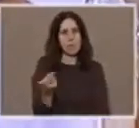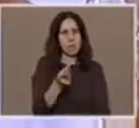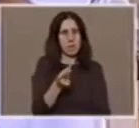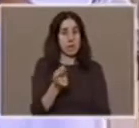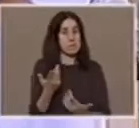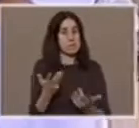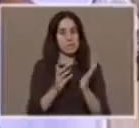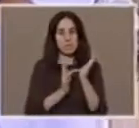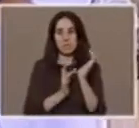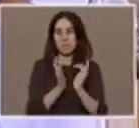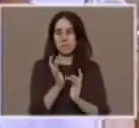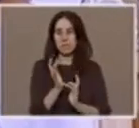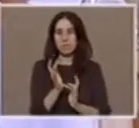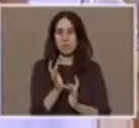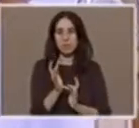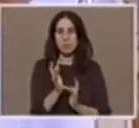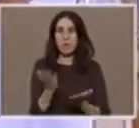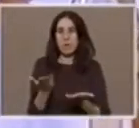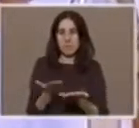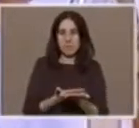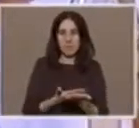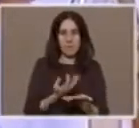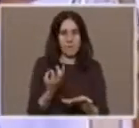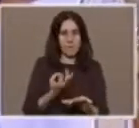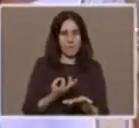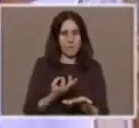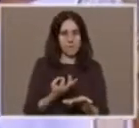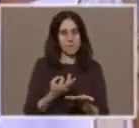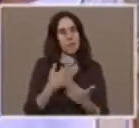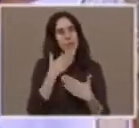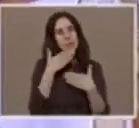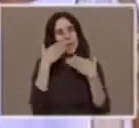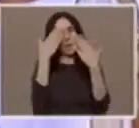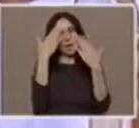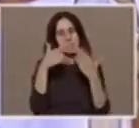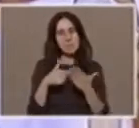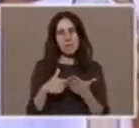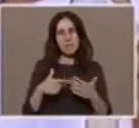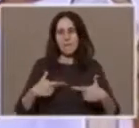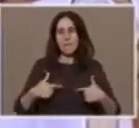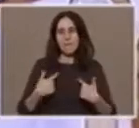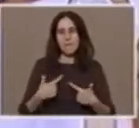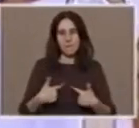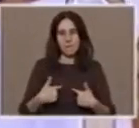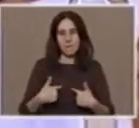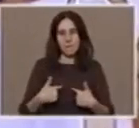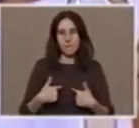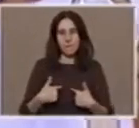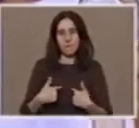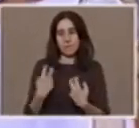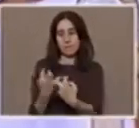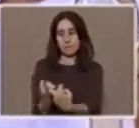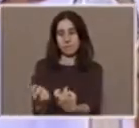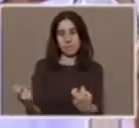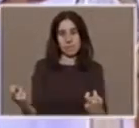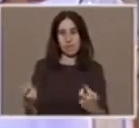Então Jesus tomou os pães, deu graças e distribuiu-os aos que estavam